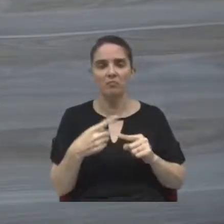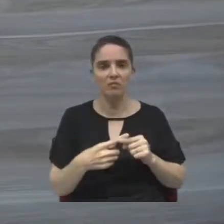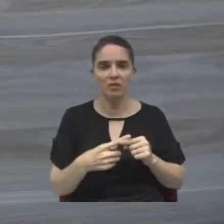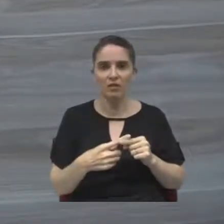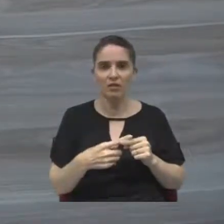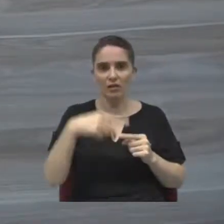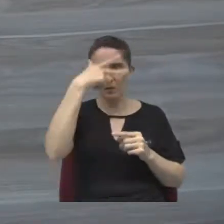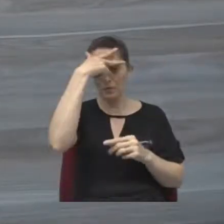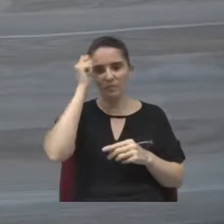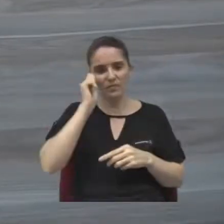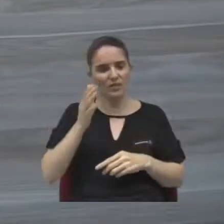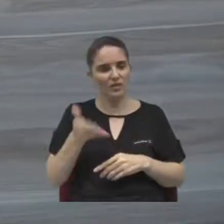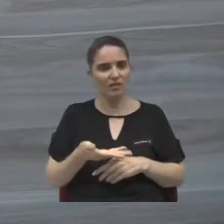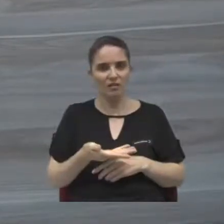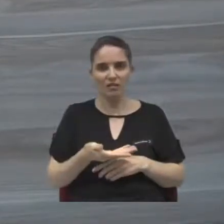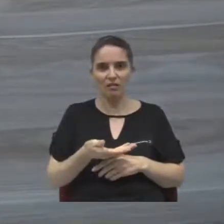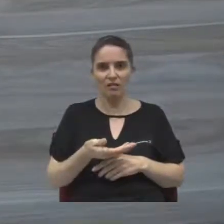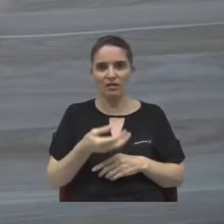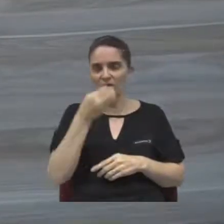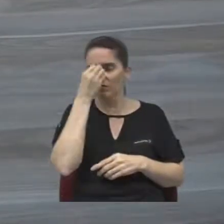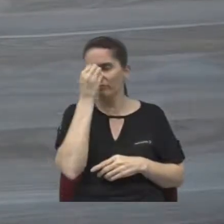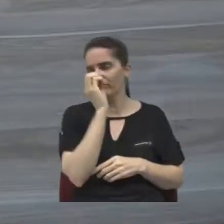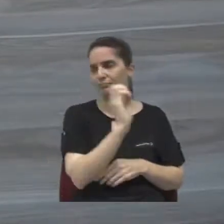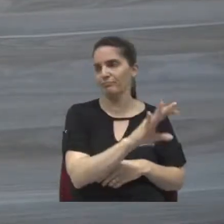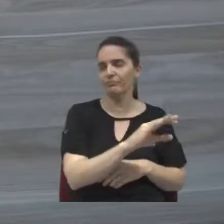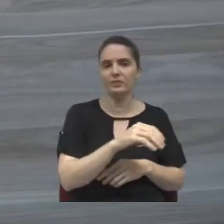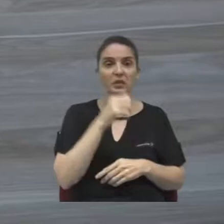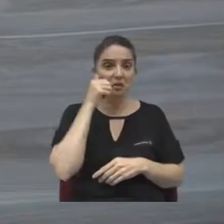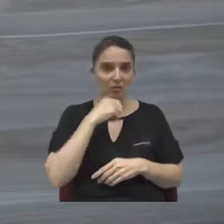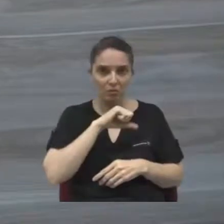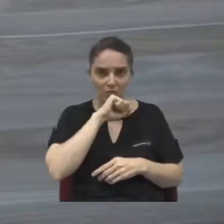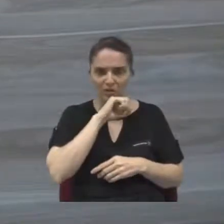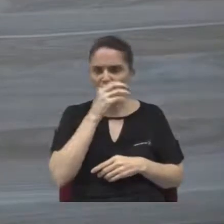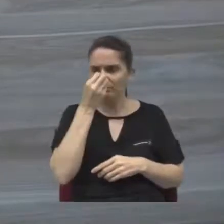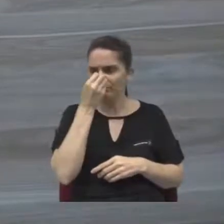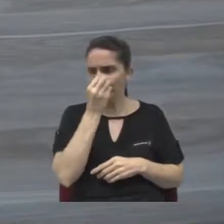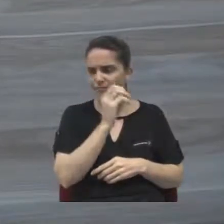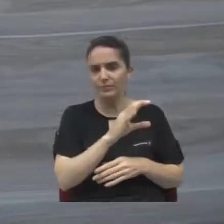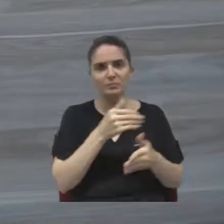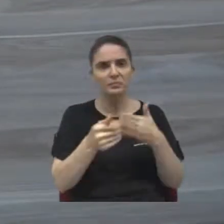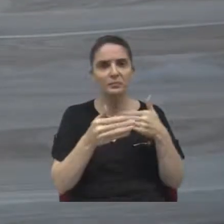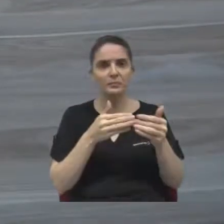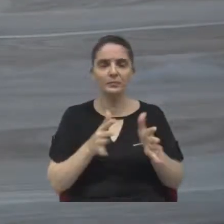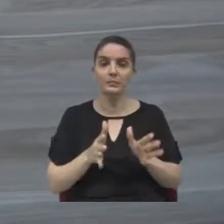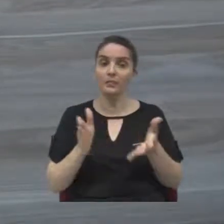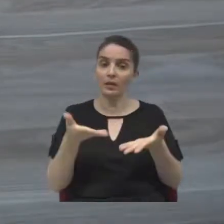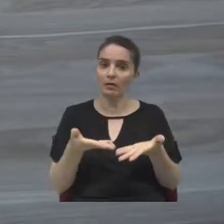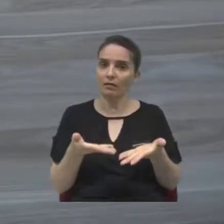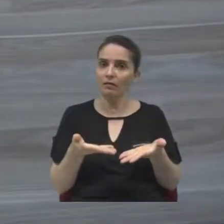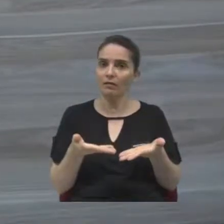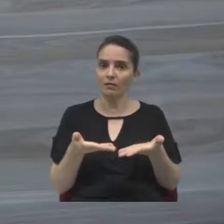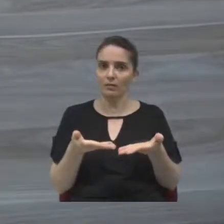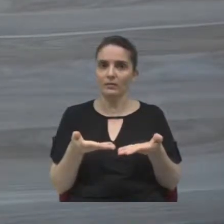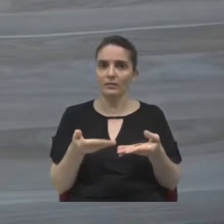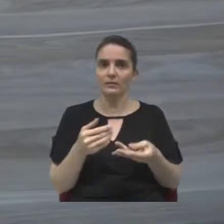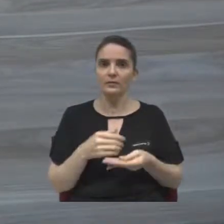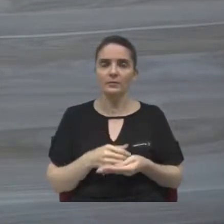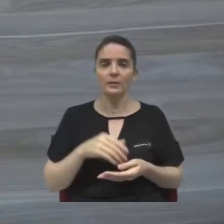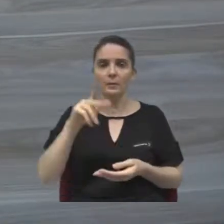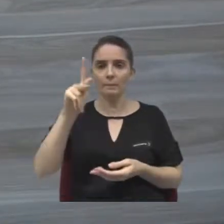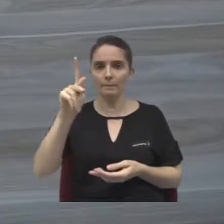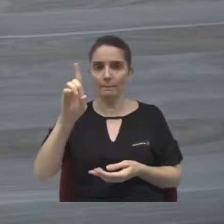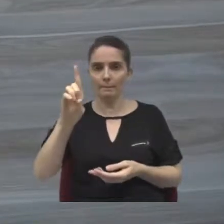das mães que precisam trabalhar e não tem com quem deixar seus filhos. Por esse motivo, o meu partido, o